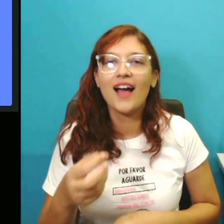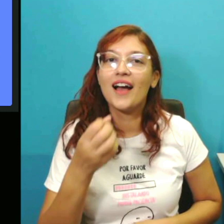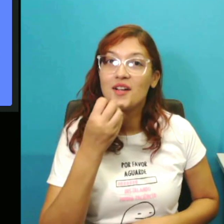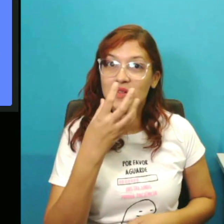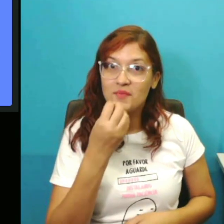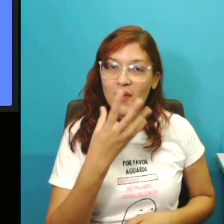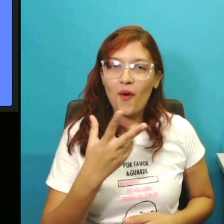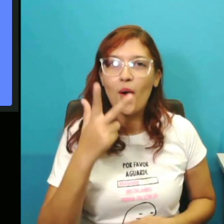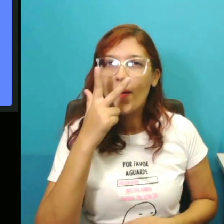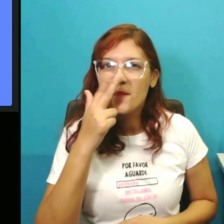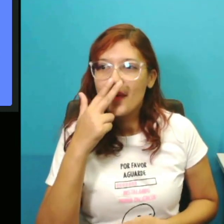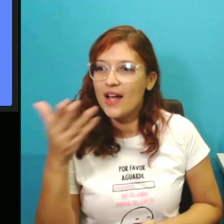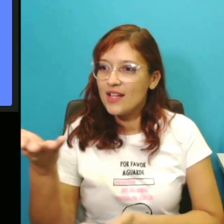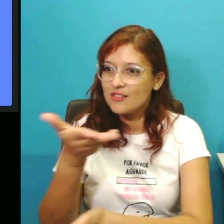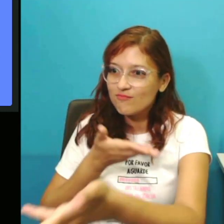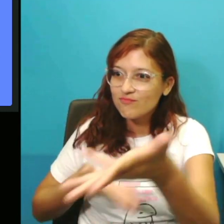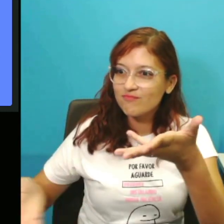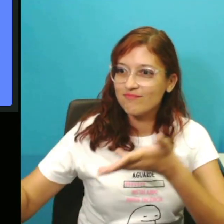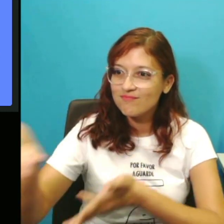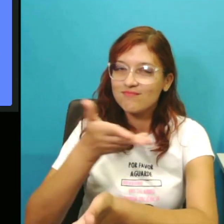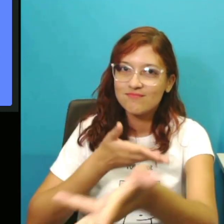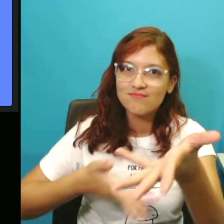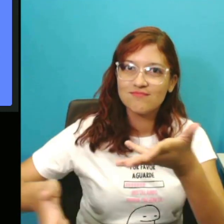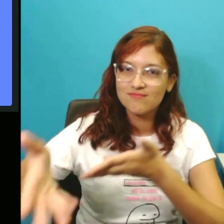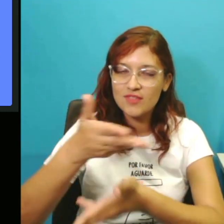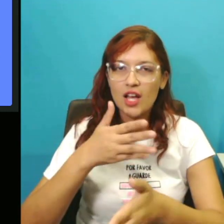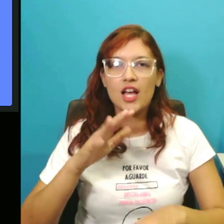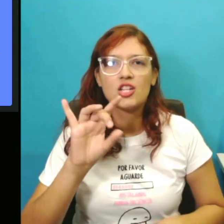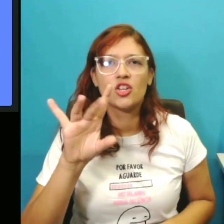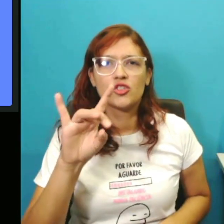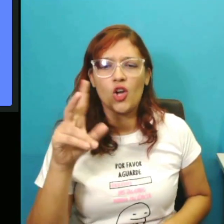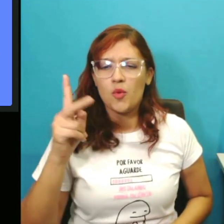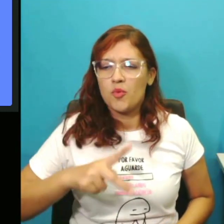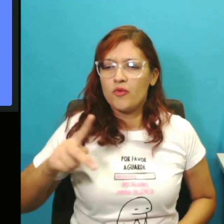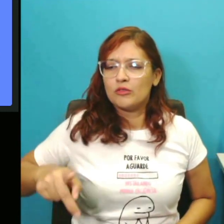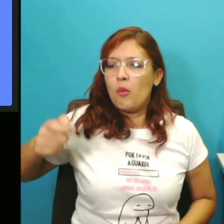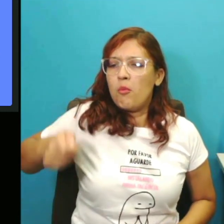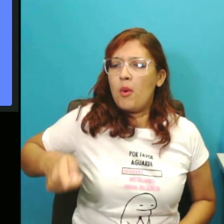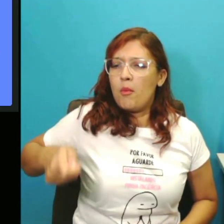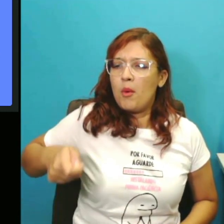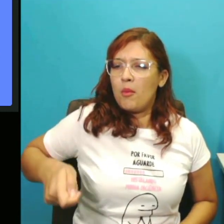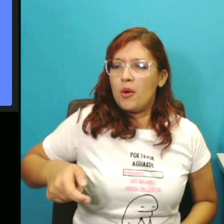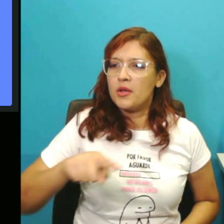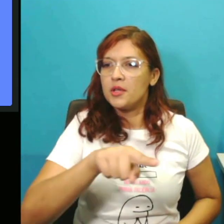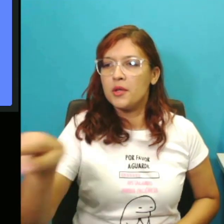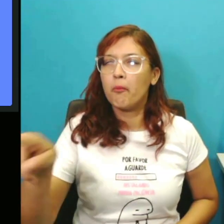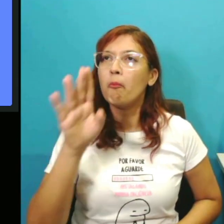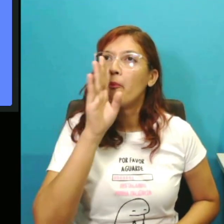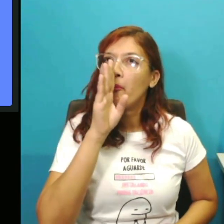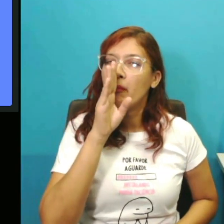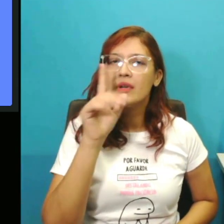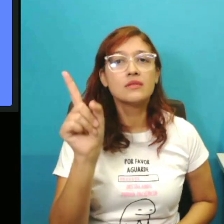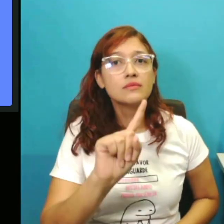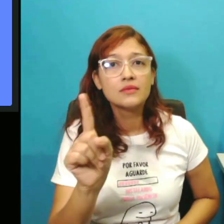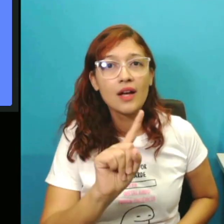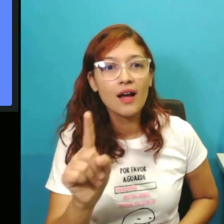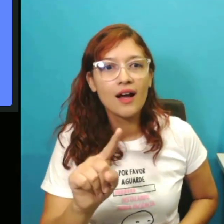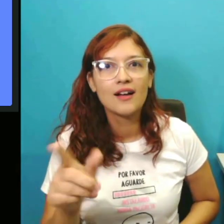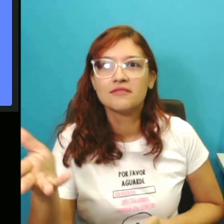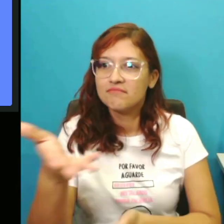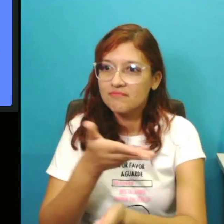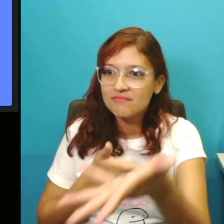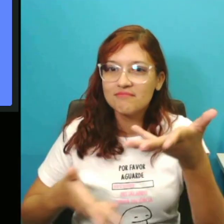então eles se sentiram parte do processo. Não foi só o professor naquela posição